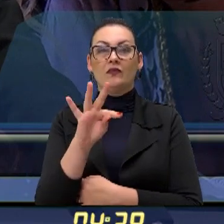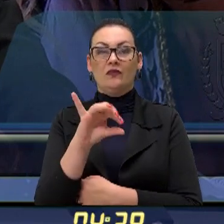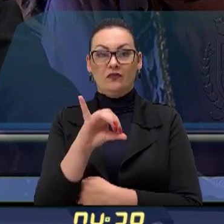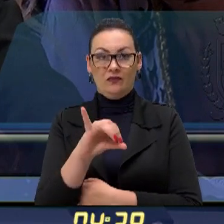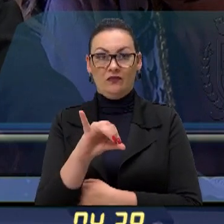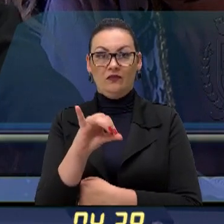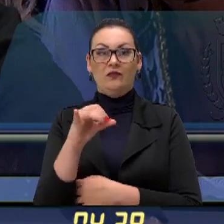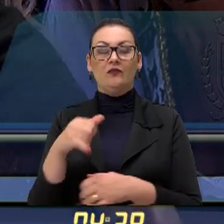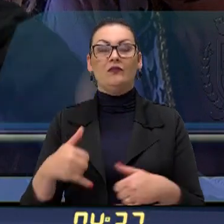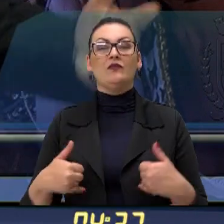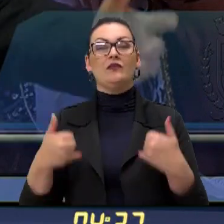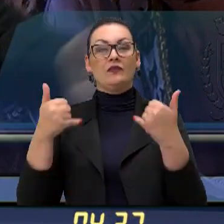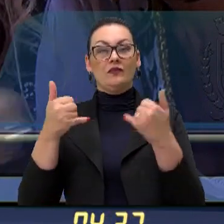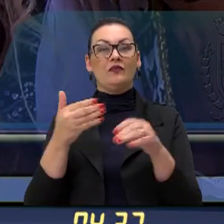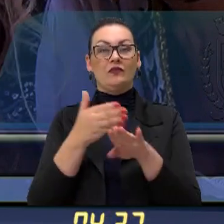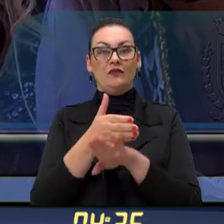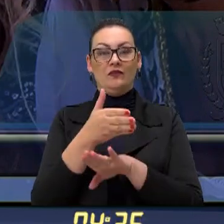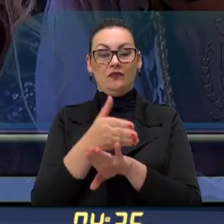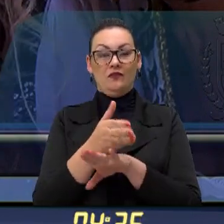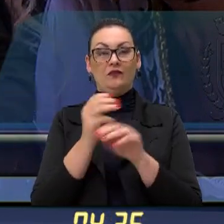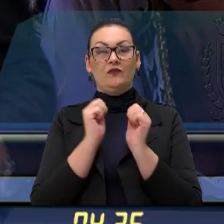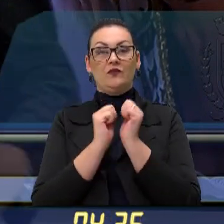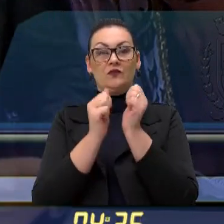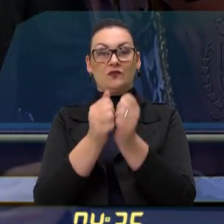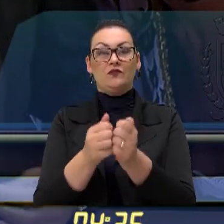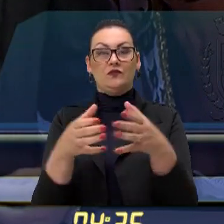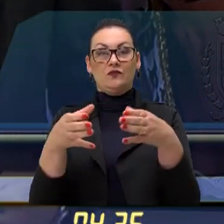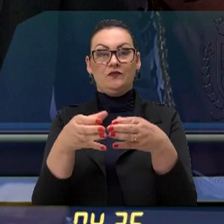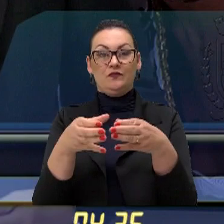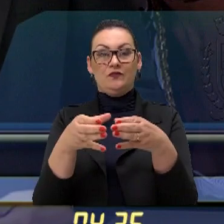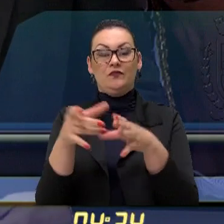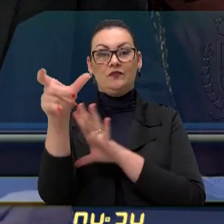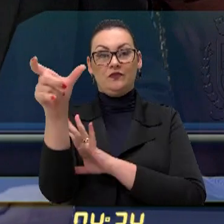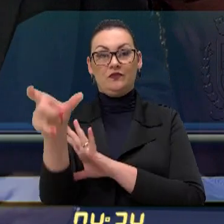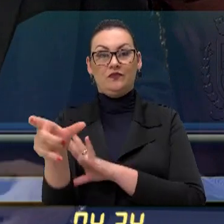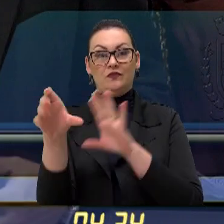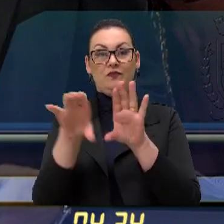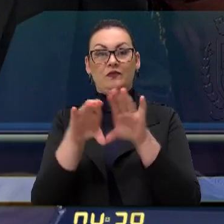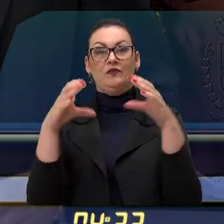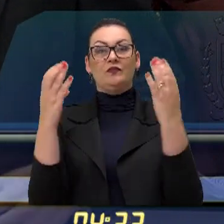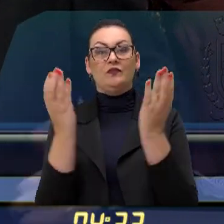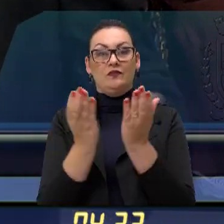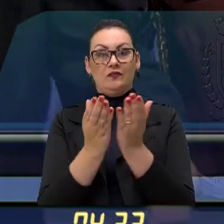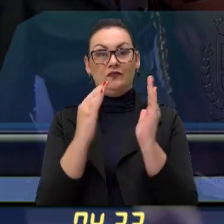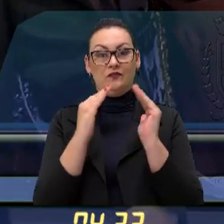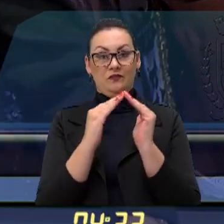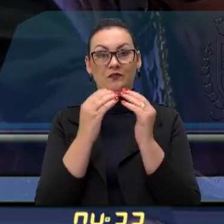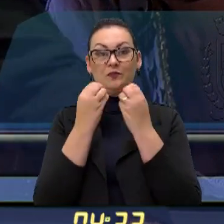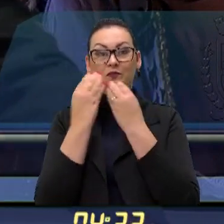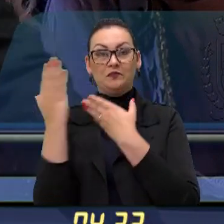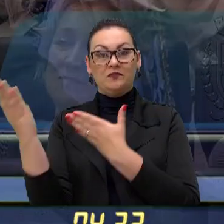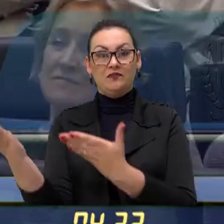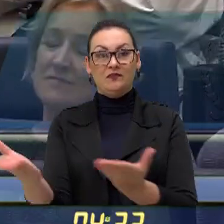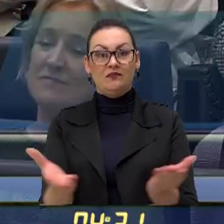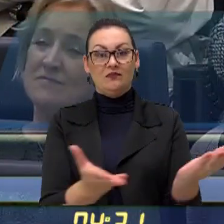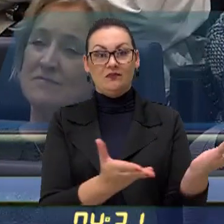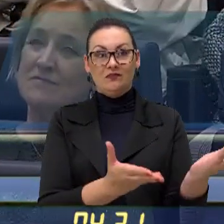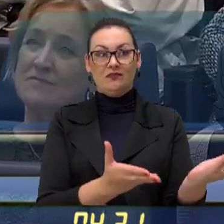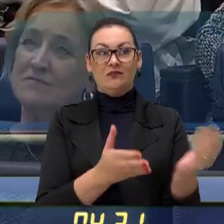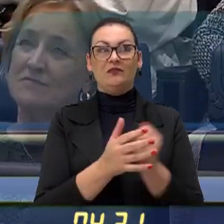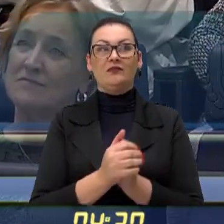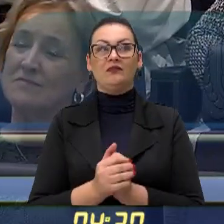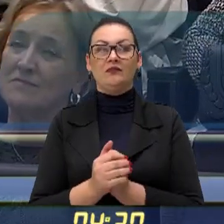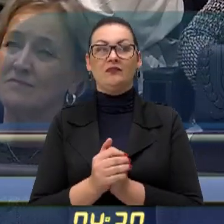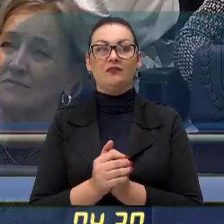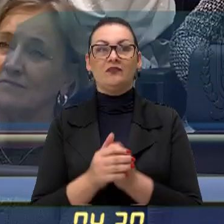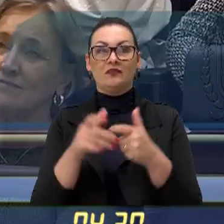muito com a sua presença, junto com um grupo de pessoas ali da comunidade onde vocês residem. Sejam bem-vindos. E essa